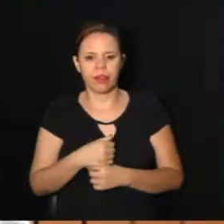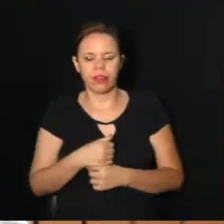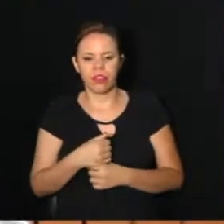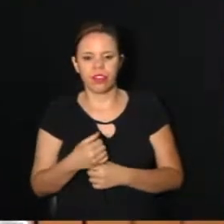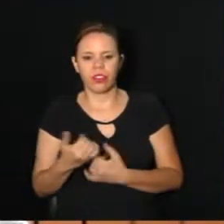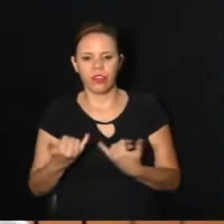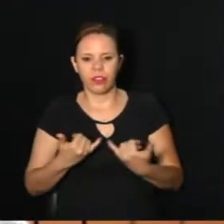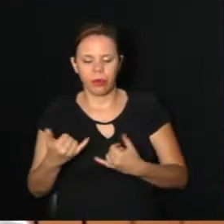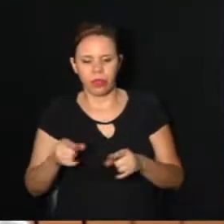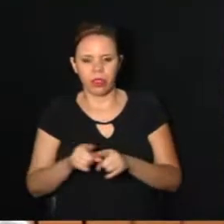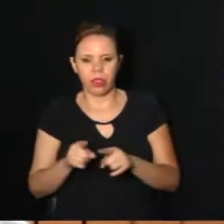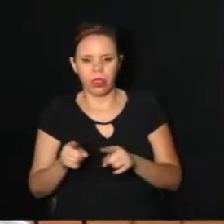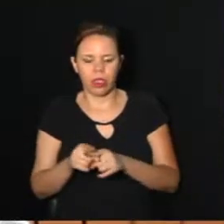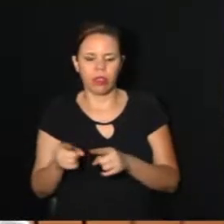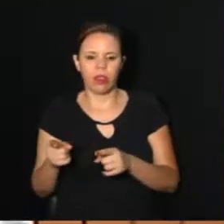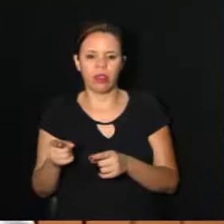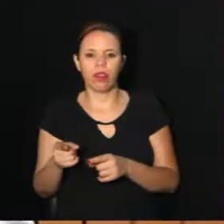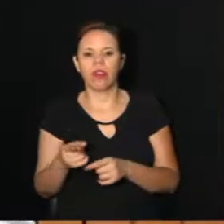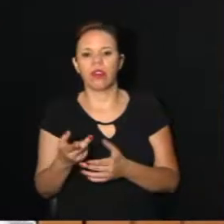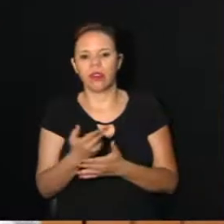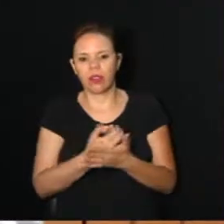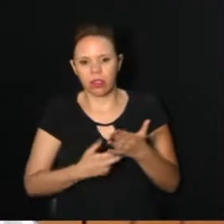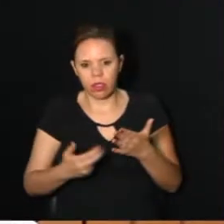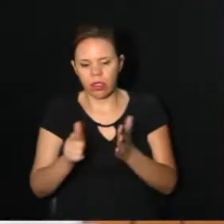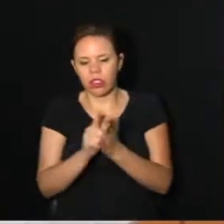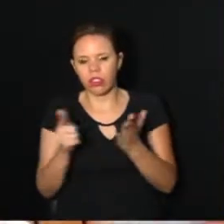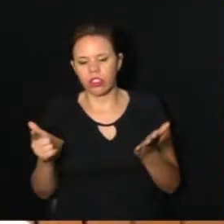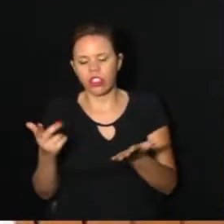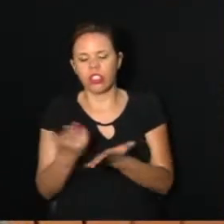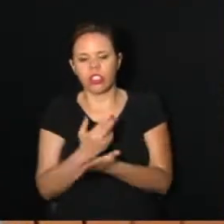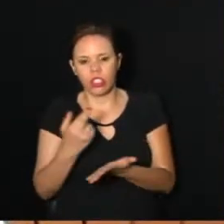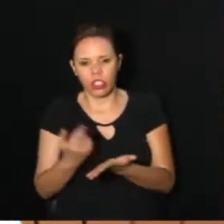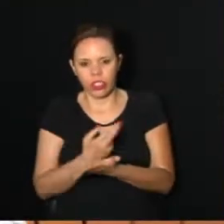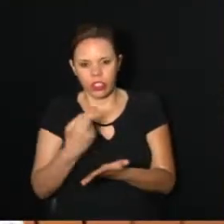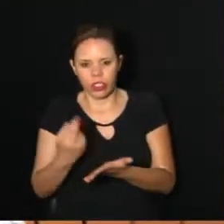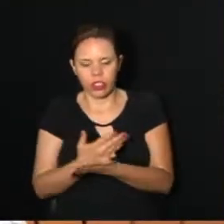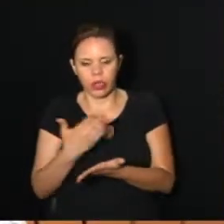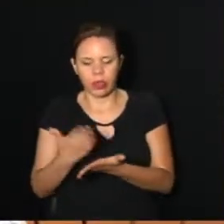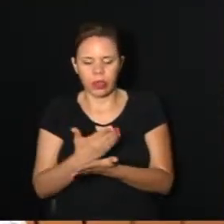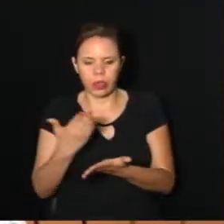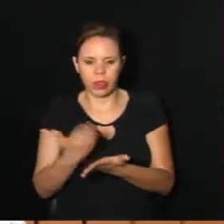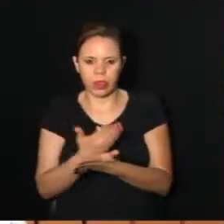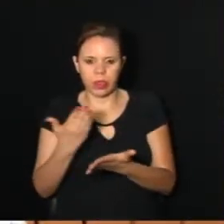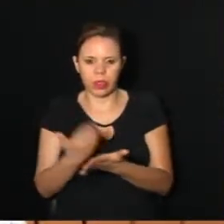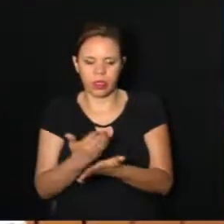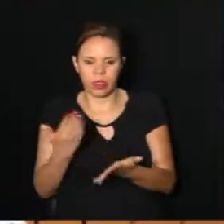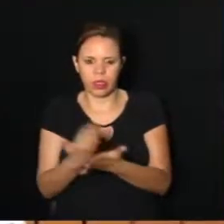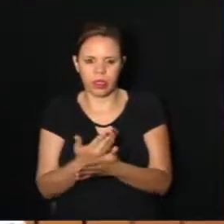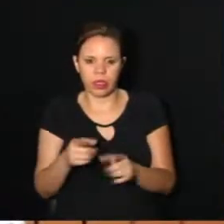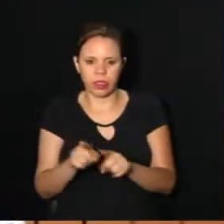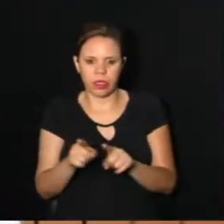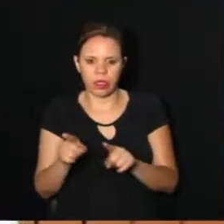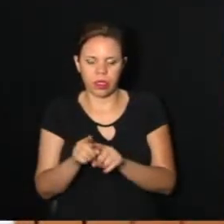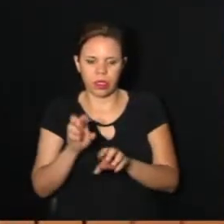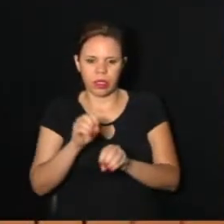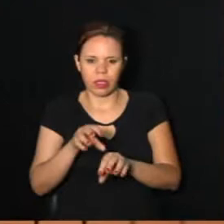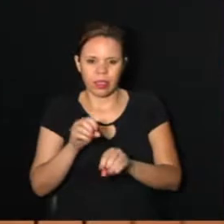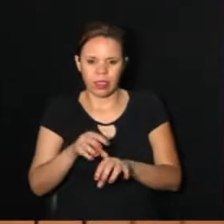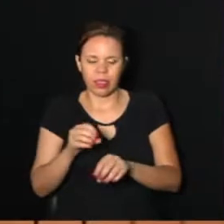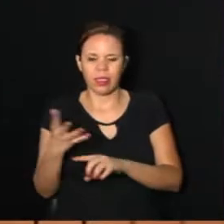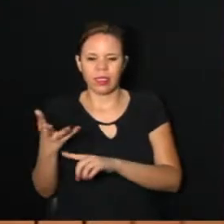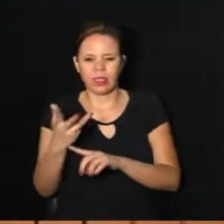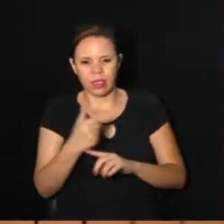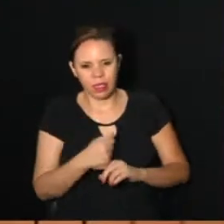produto, edição de jornais diários, edição de jornais, livros e revistas, ensino de arte e cultura, ensino de artes